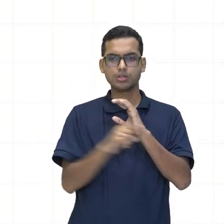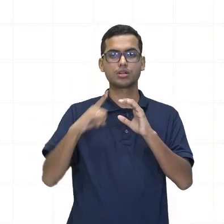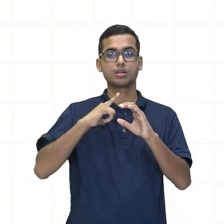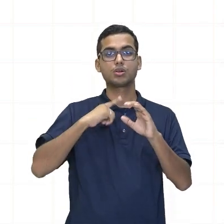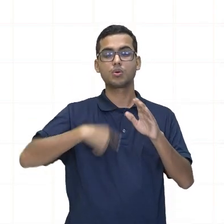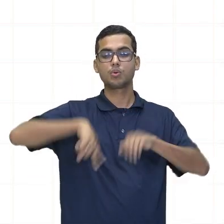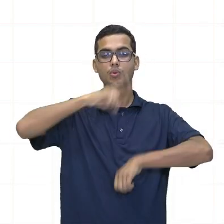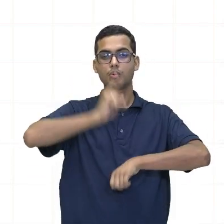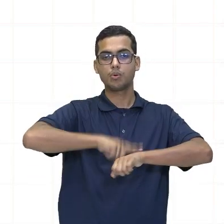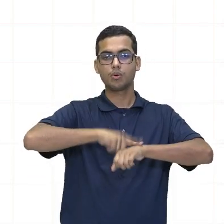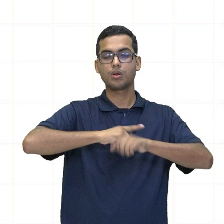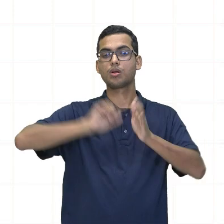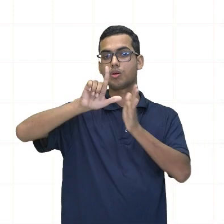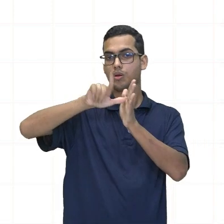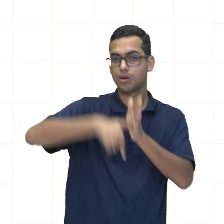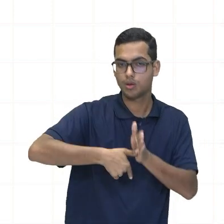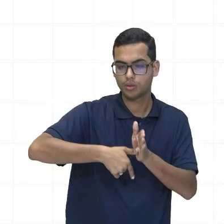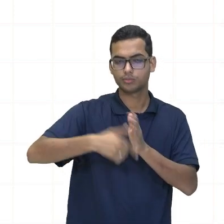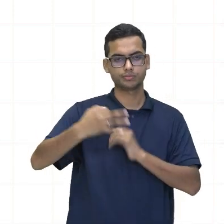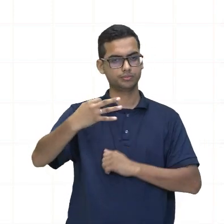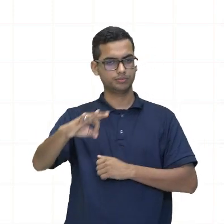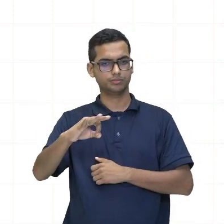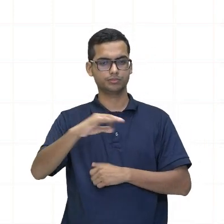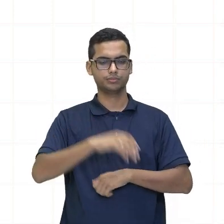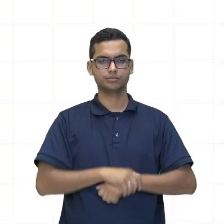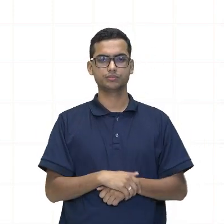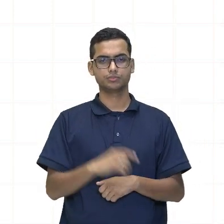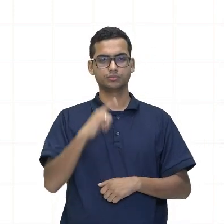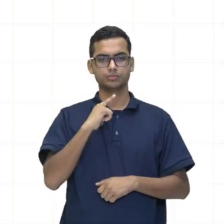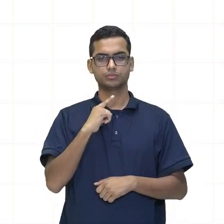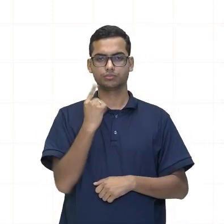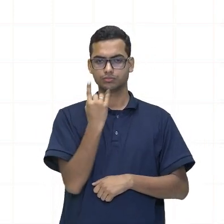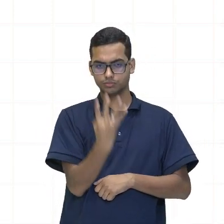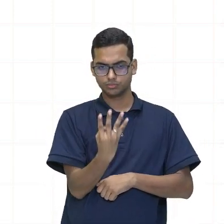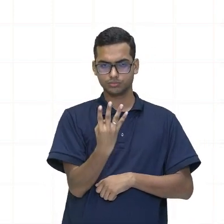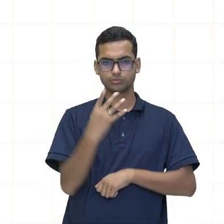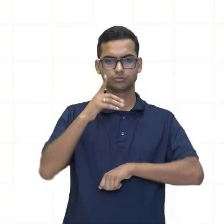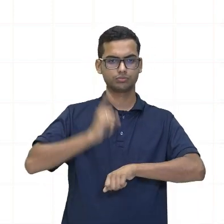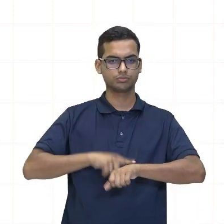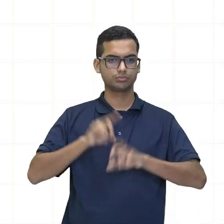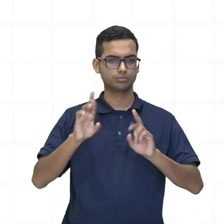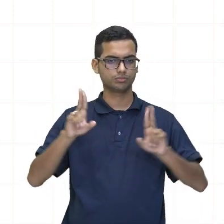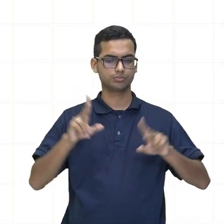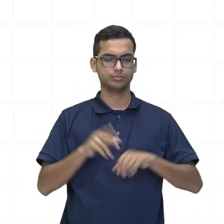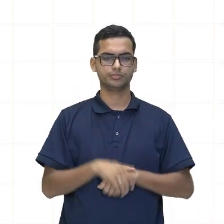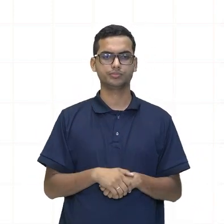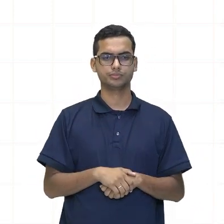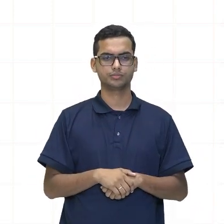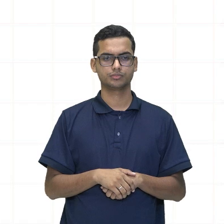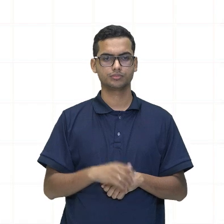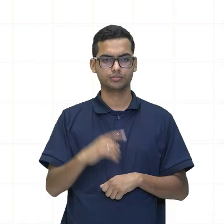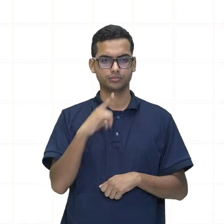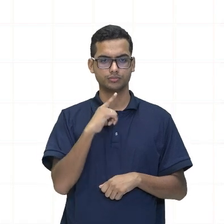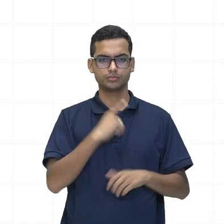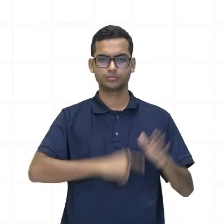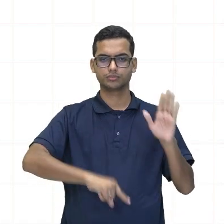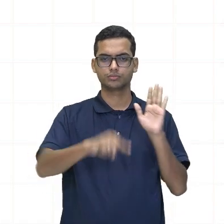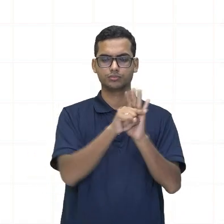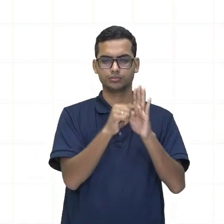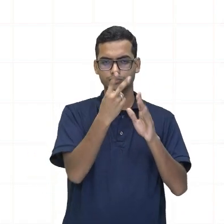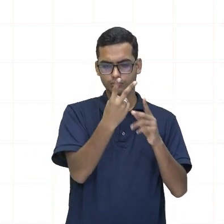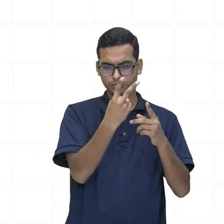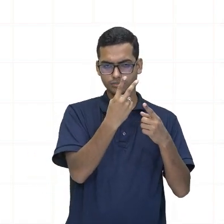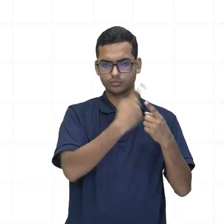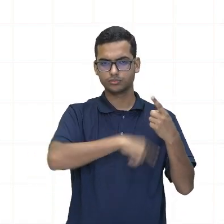aí, o Brasil ele tem 4 fusos horários, né? Nós temos o fuso horário